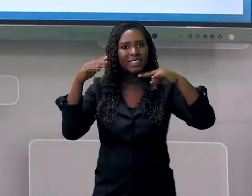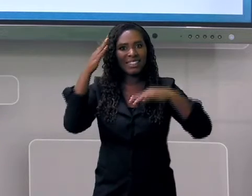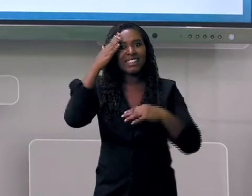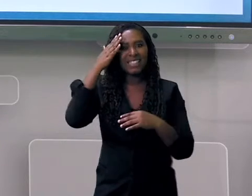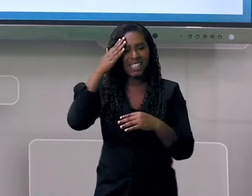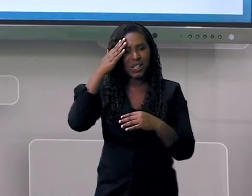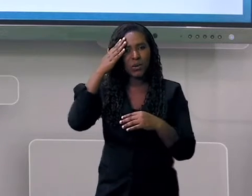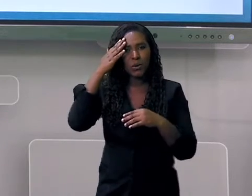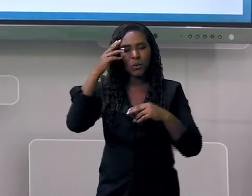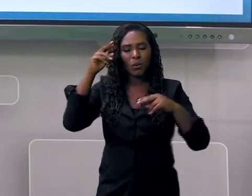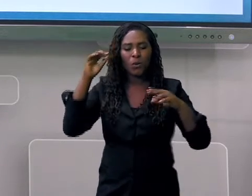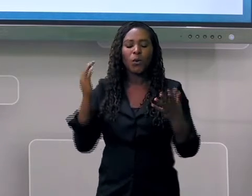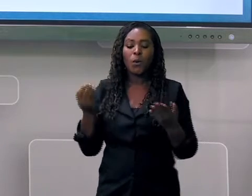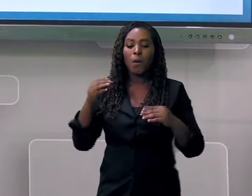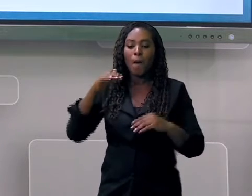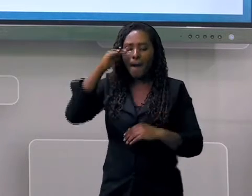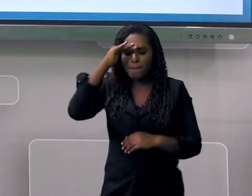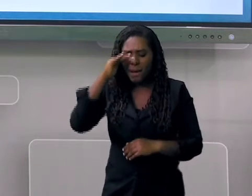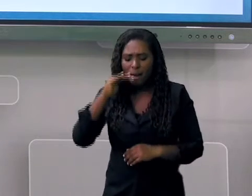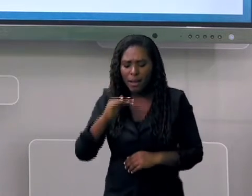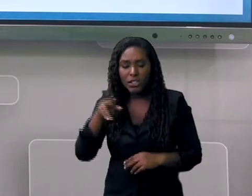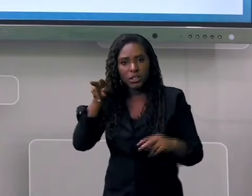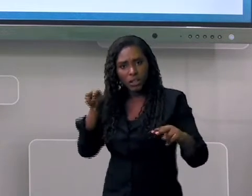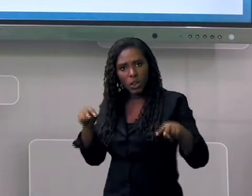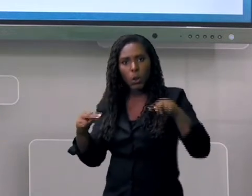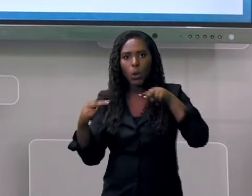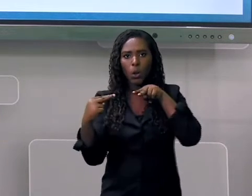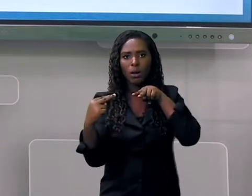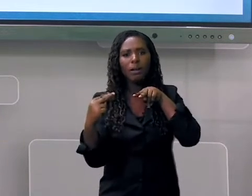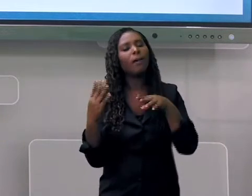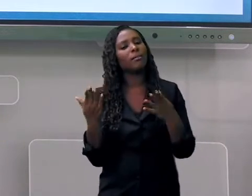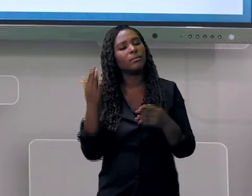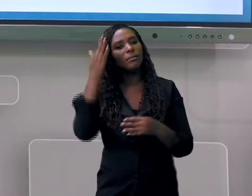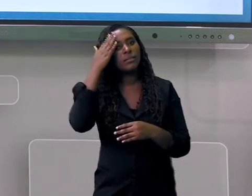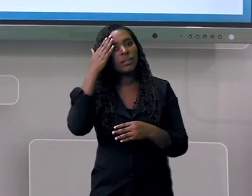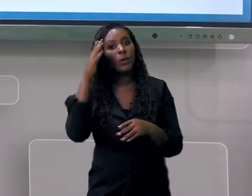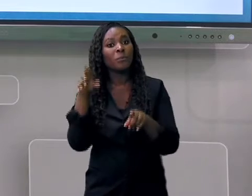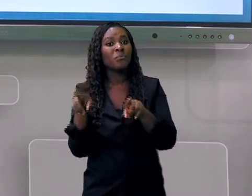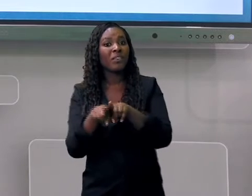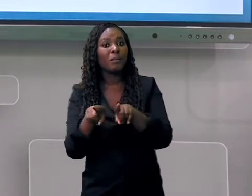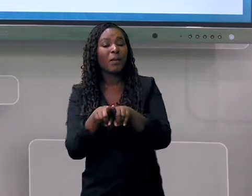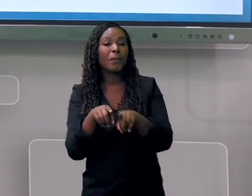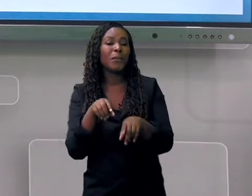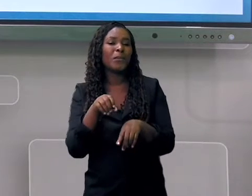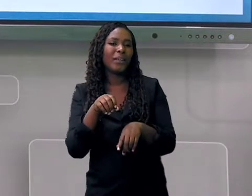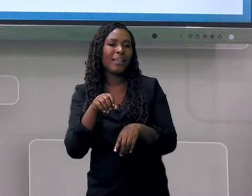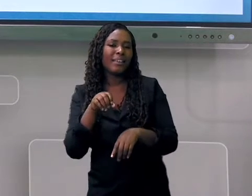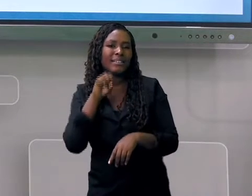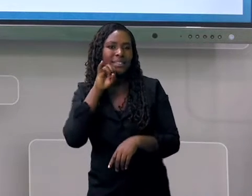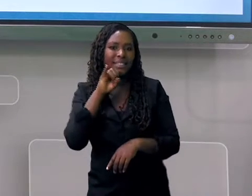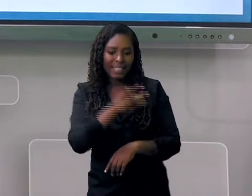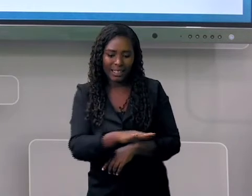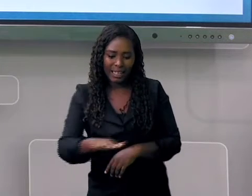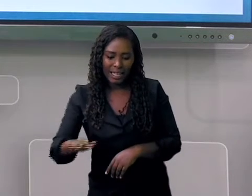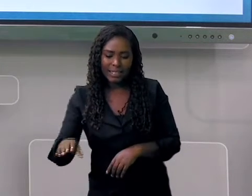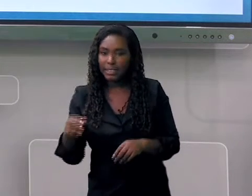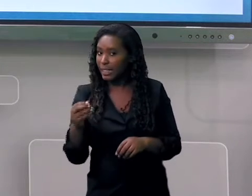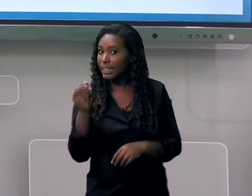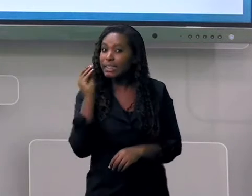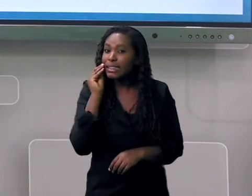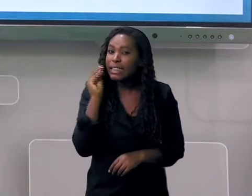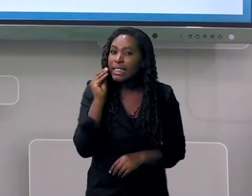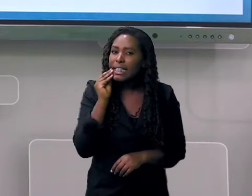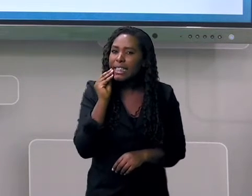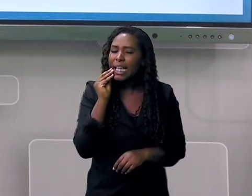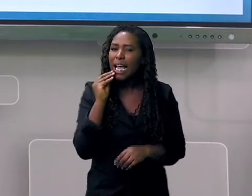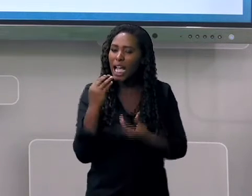criança deve receber recompensas. Assim que ela conseguir ou tentar imitar aquele comportamento que você está tentando ensinar.